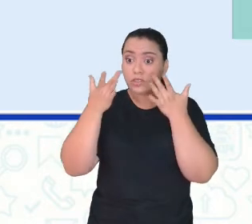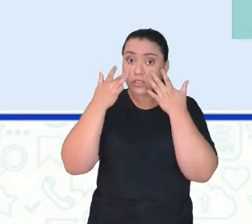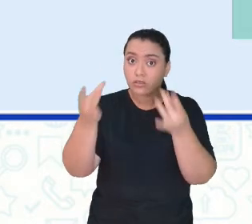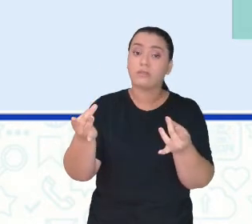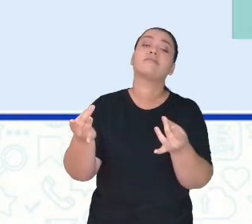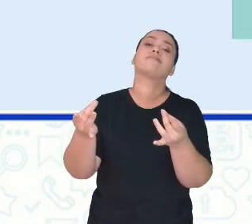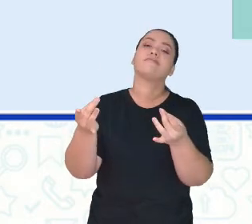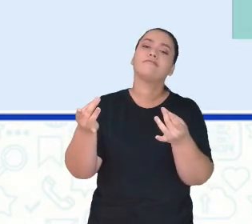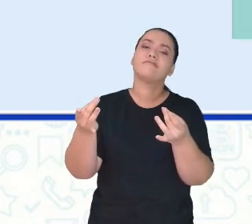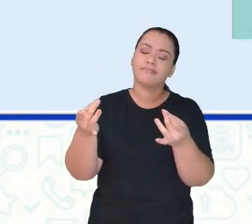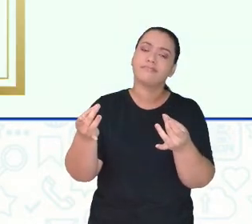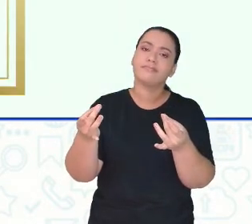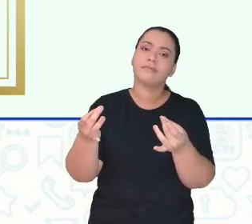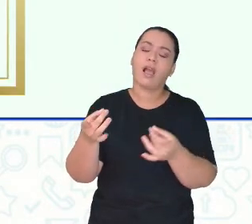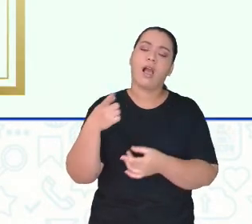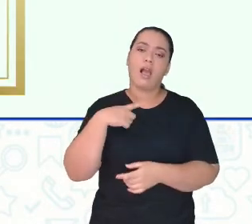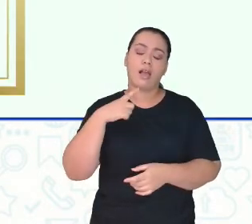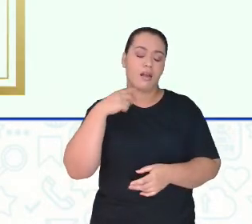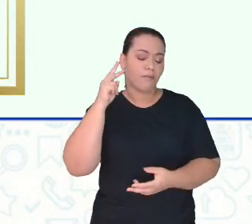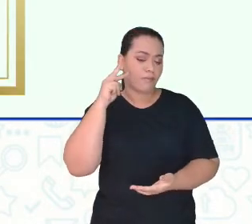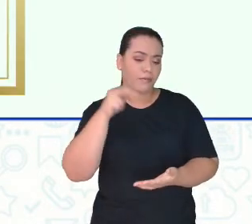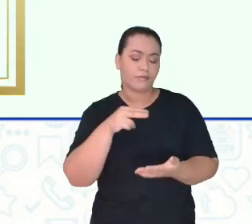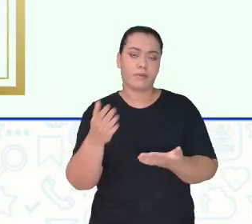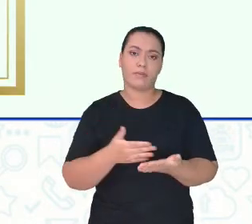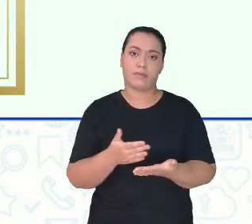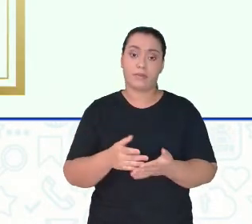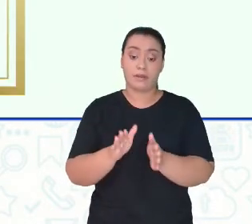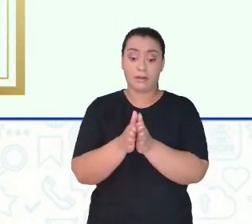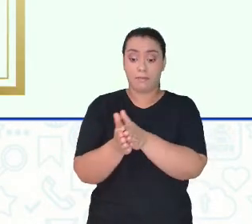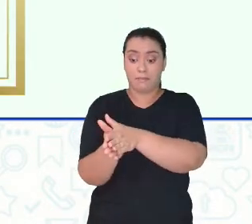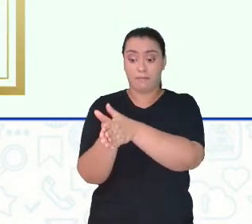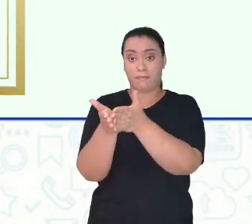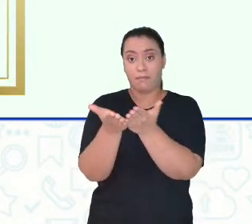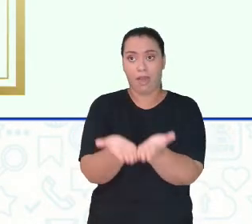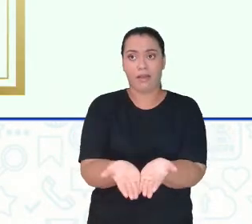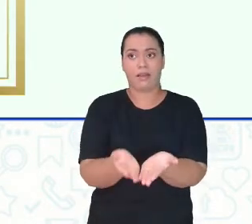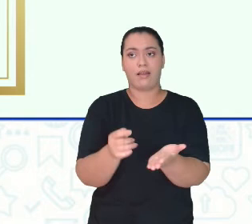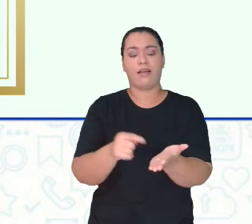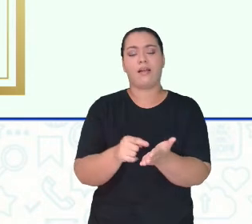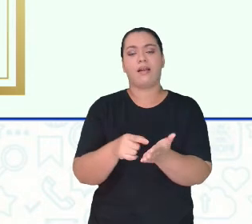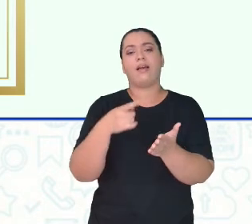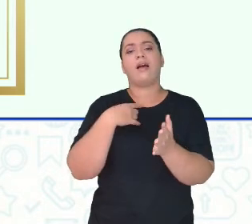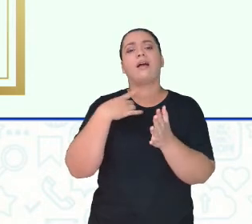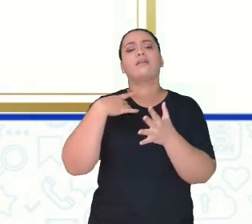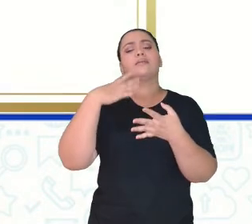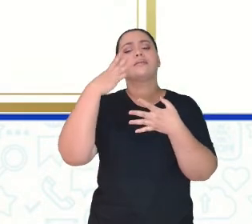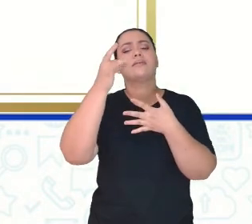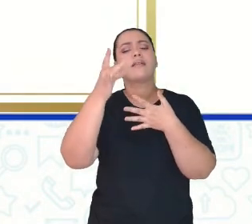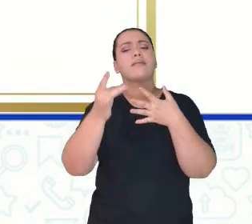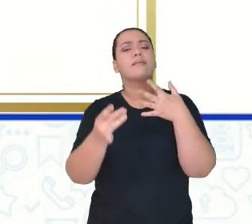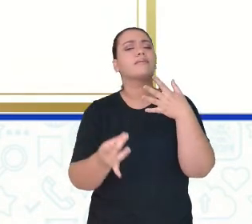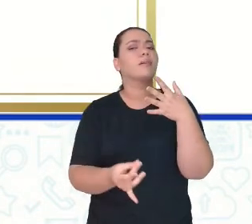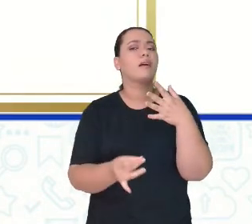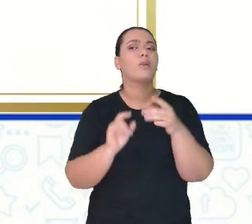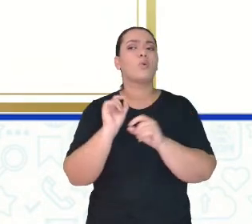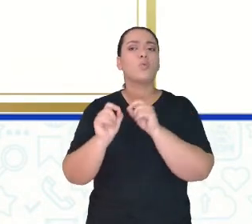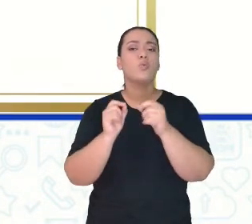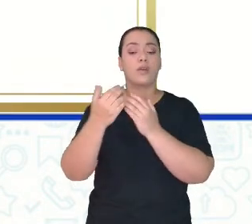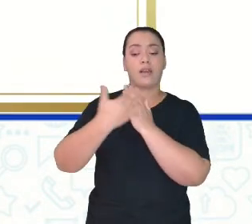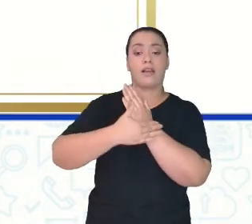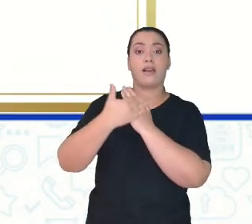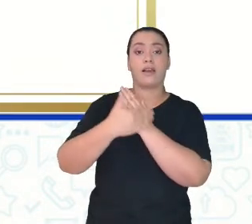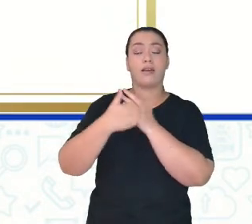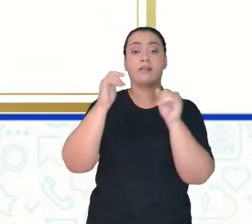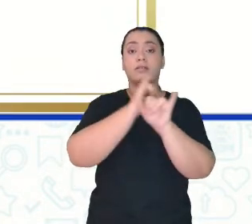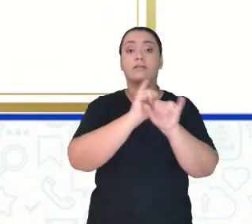ela tem que ser interessante. Ao abrir a primeira dobra, nota-se o detalhamento do que a capa anuncia. E quais